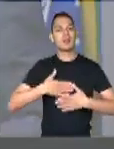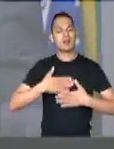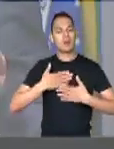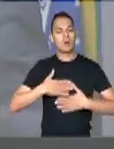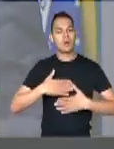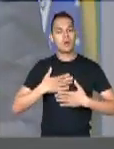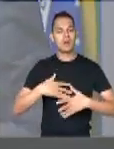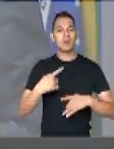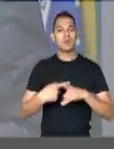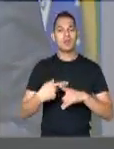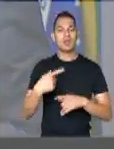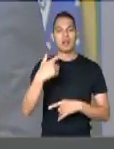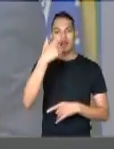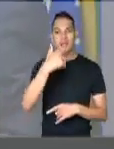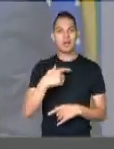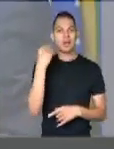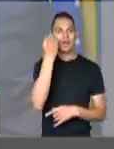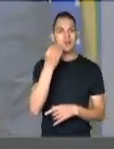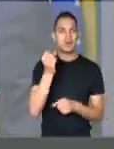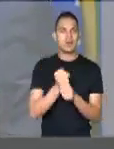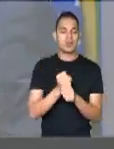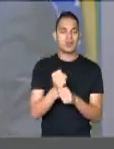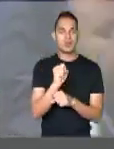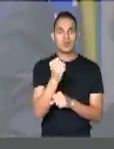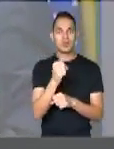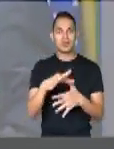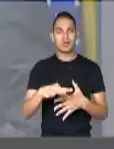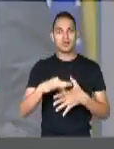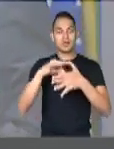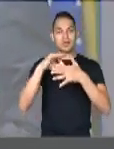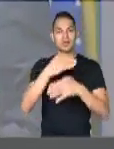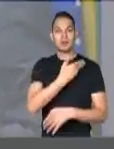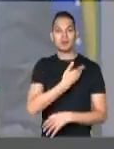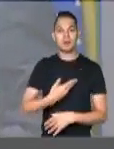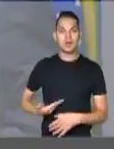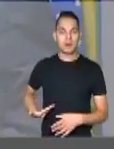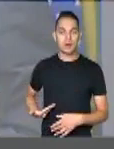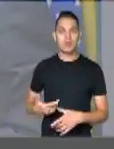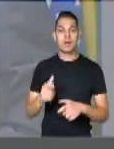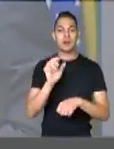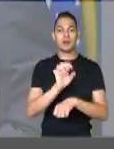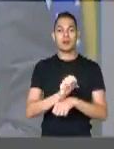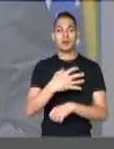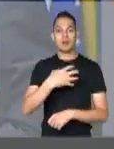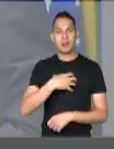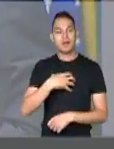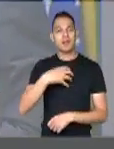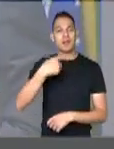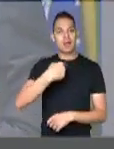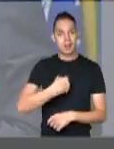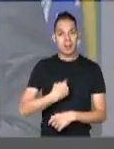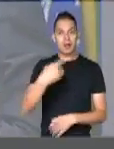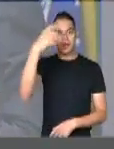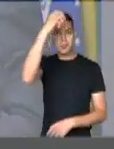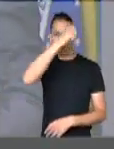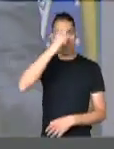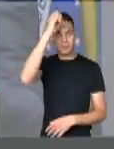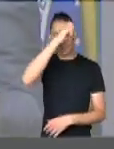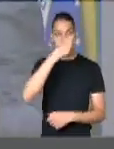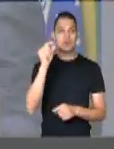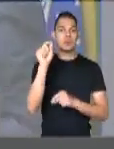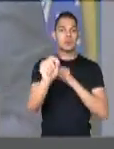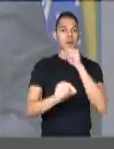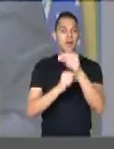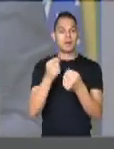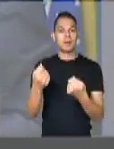até porque com a experiência que tive com 8 anos de liderança do governo na Bahia, isso eu aprendi demais, a gente tem que fazer com que toda a